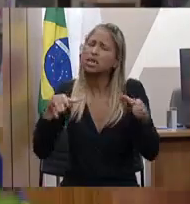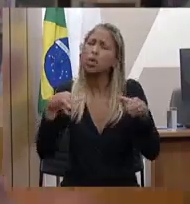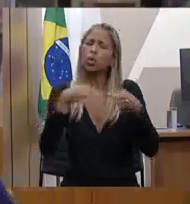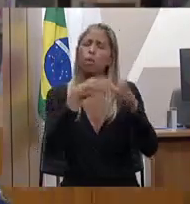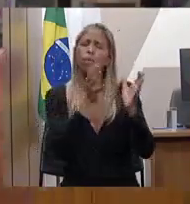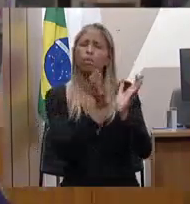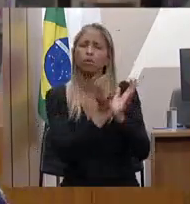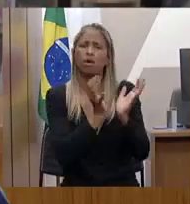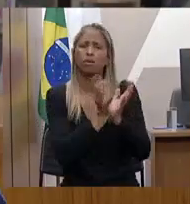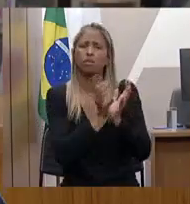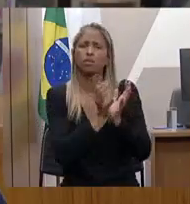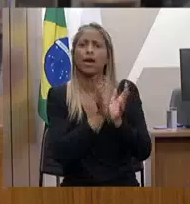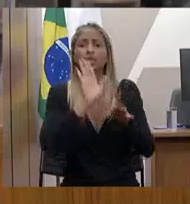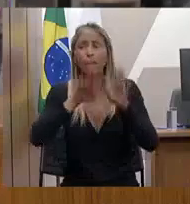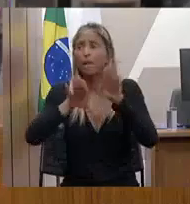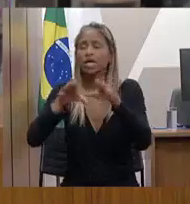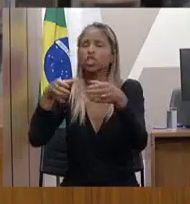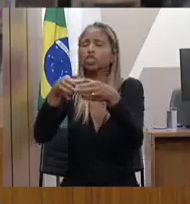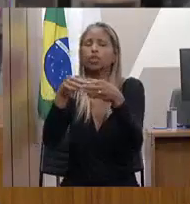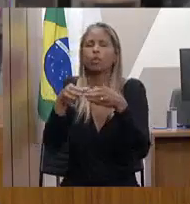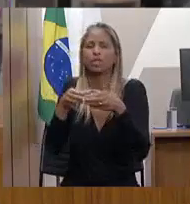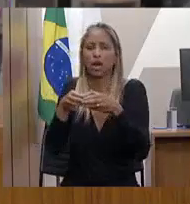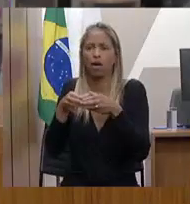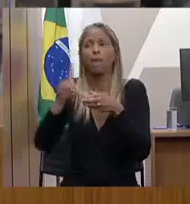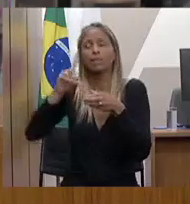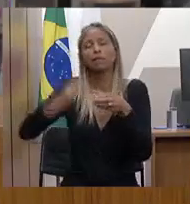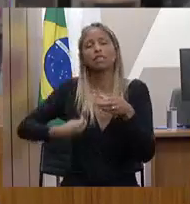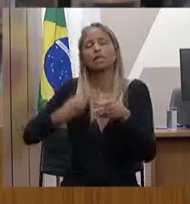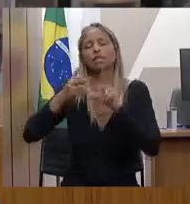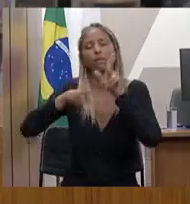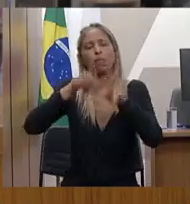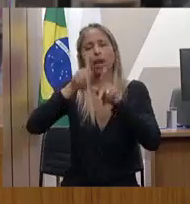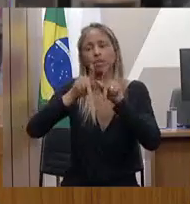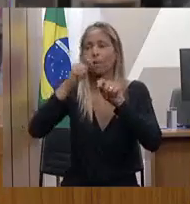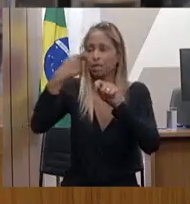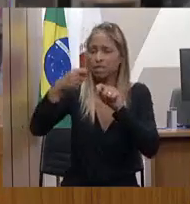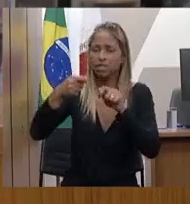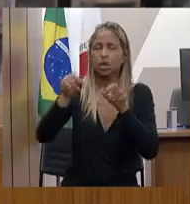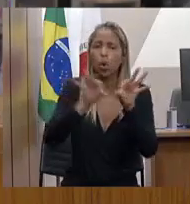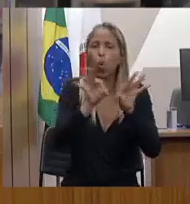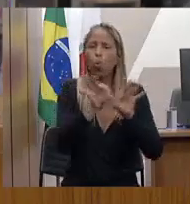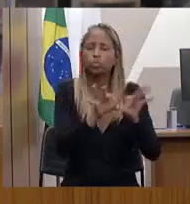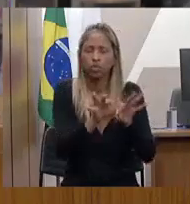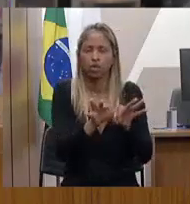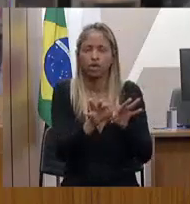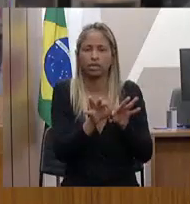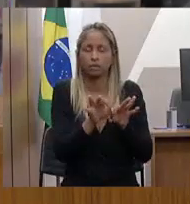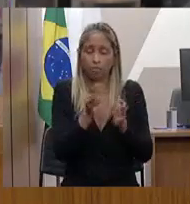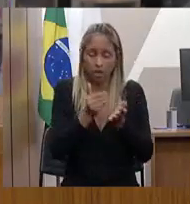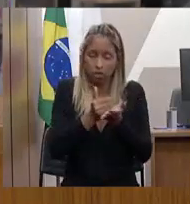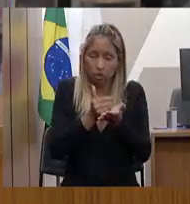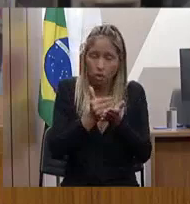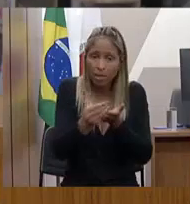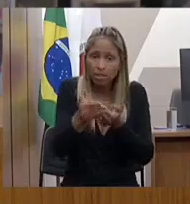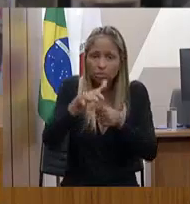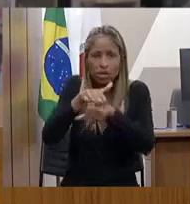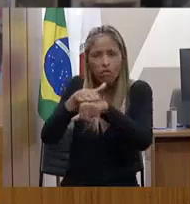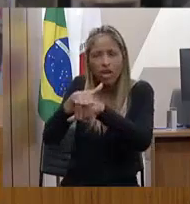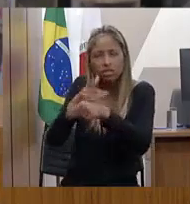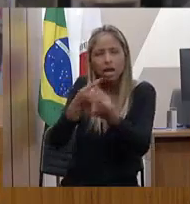ligada e isso aí vai depender mas primeiro que ela tem a Participação Popular ela tem participação do controle e que a gente começa a discutir